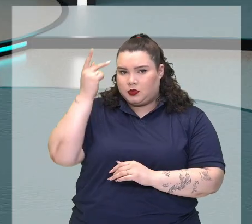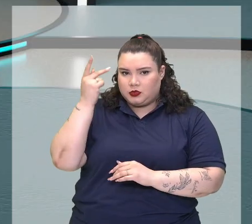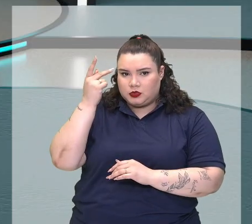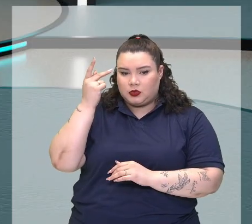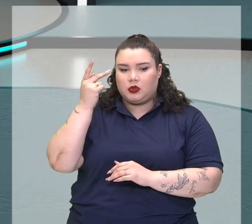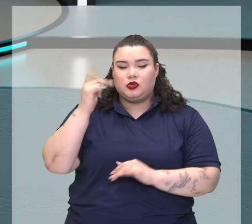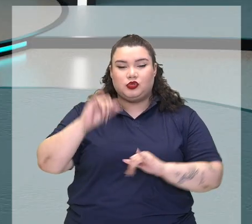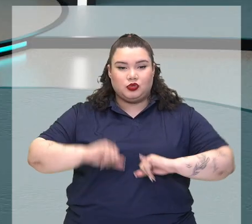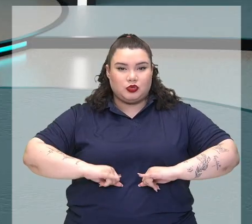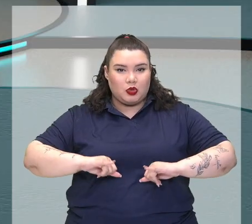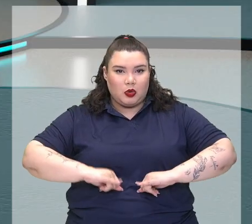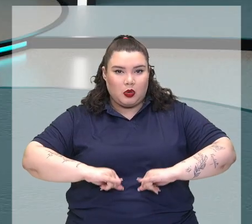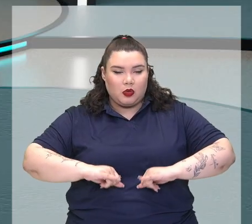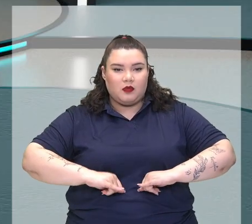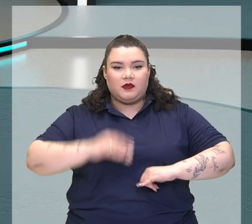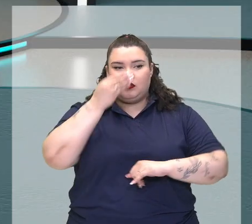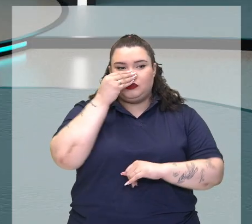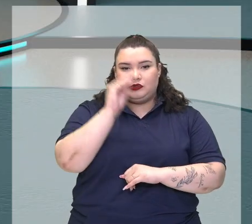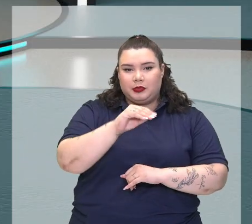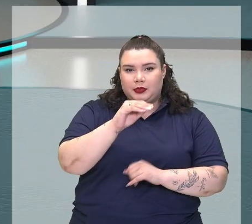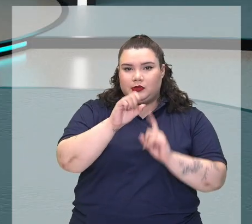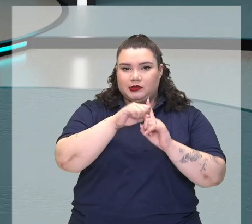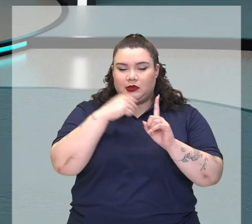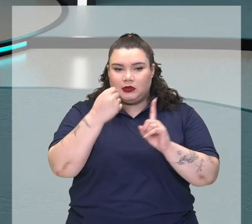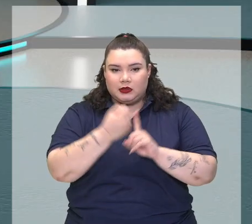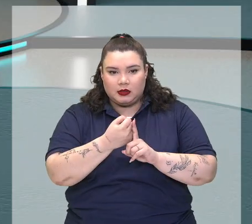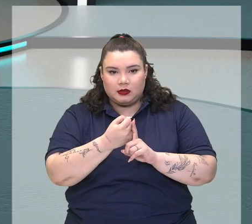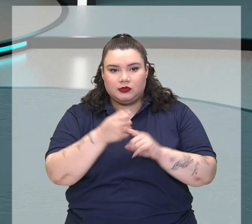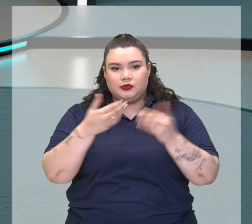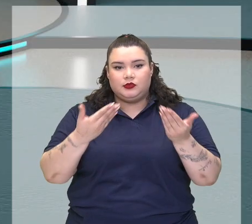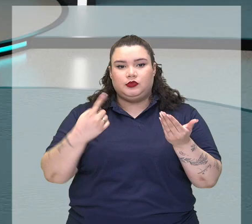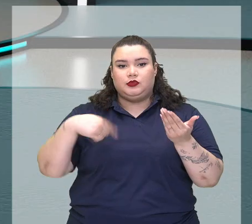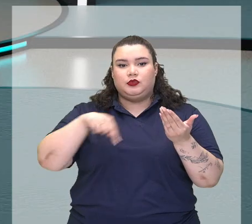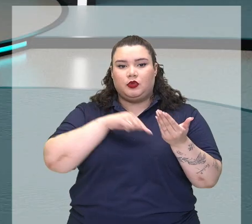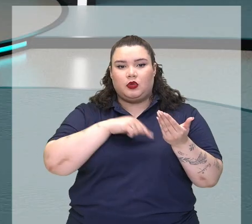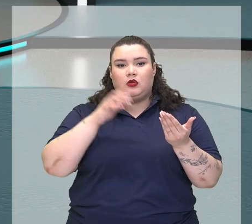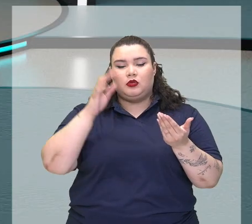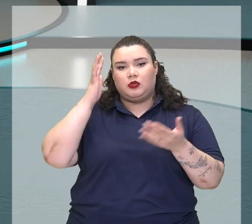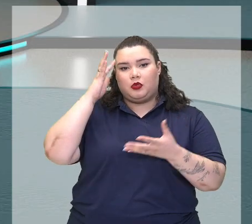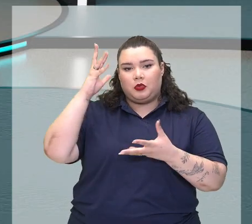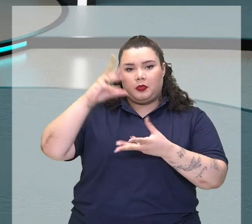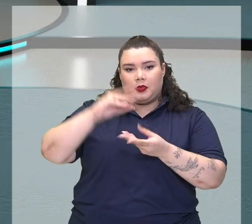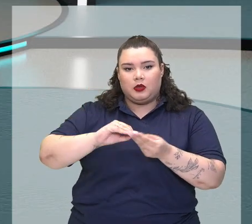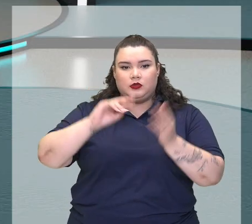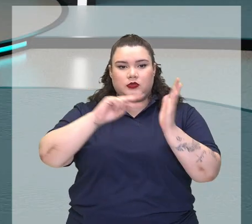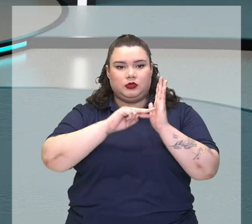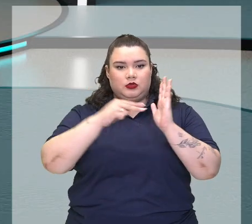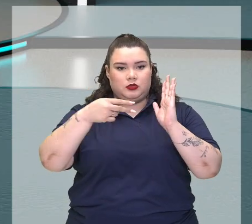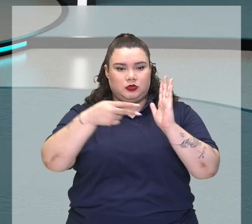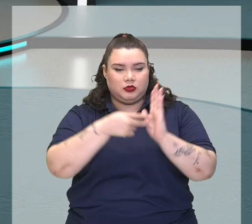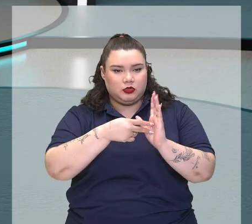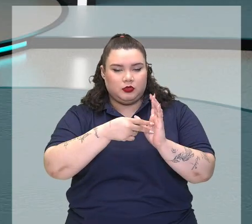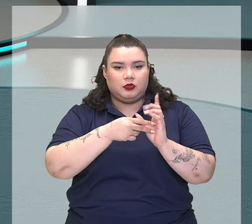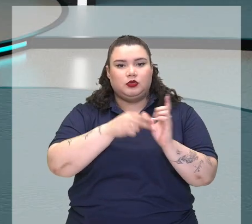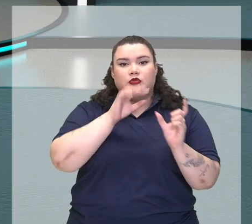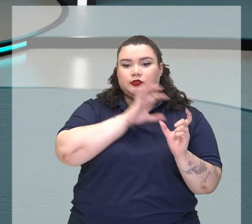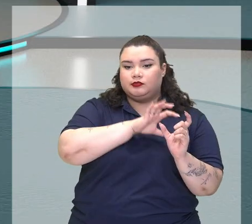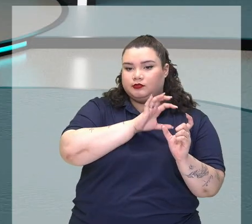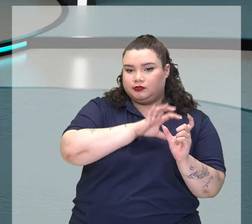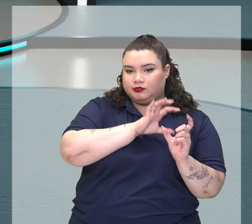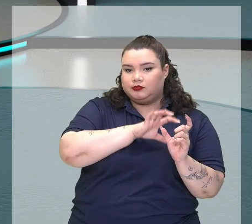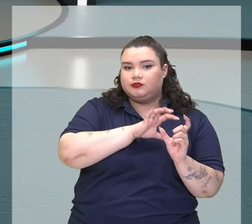da sociedade, nós podemos classificar como o sentido denotativo.